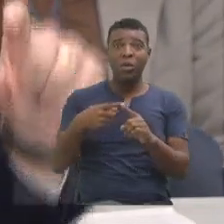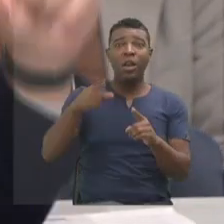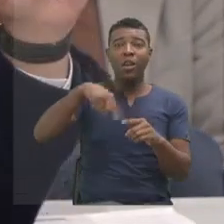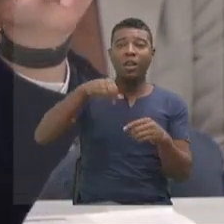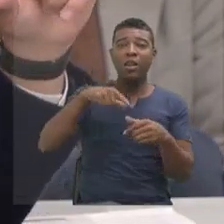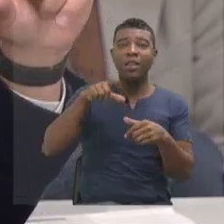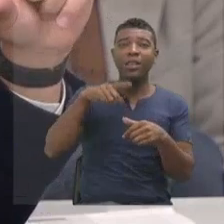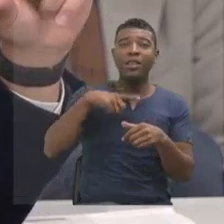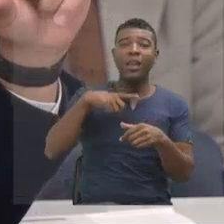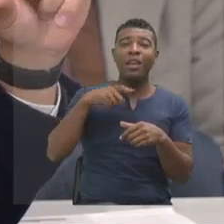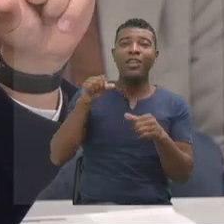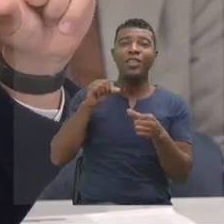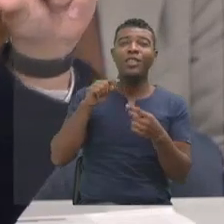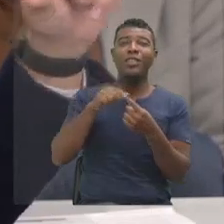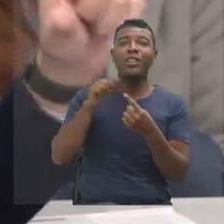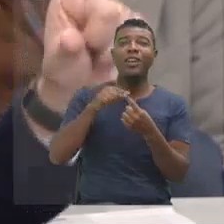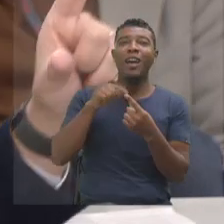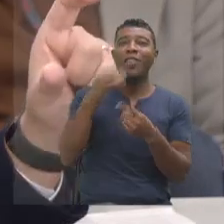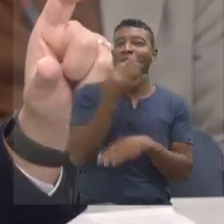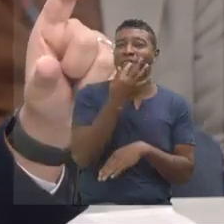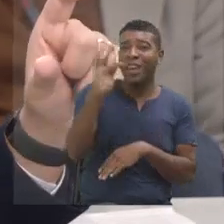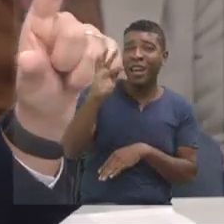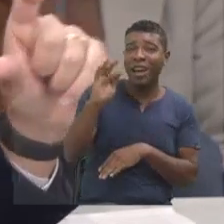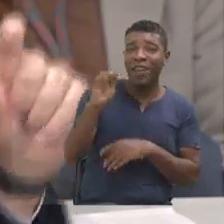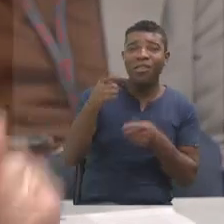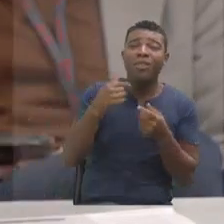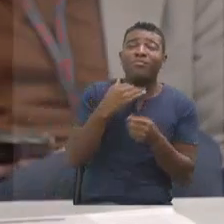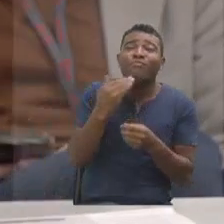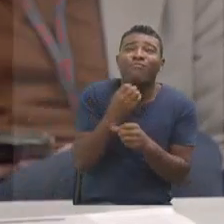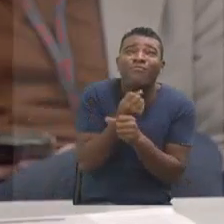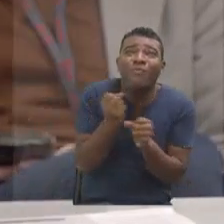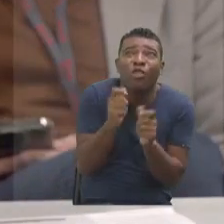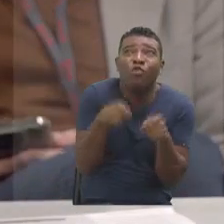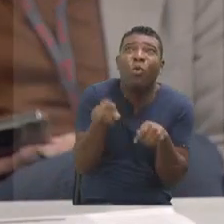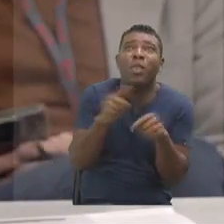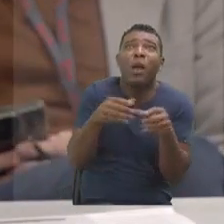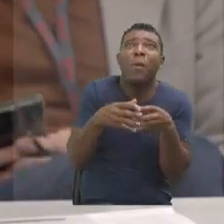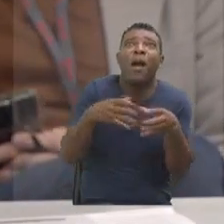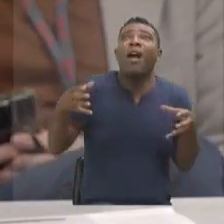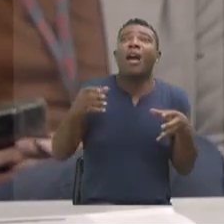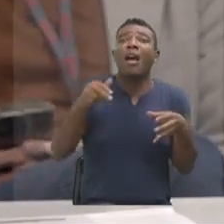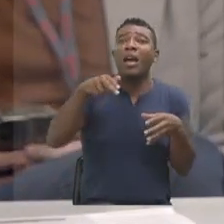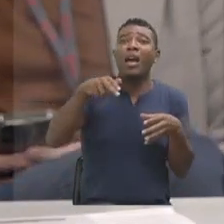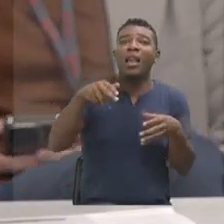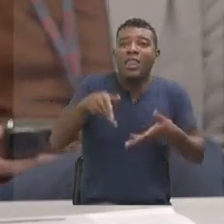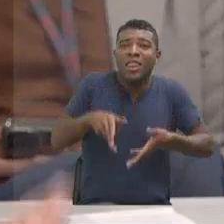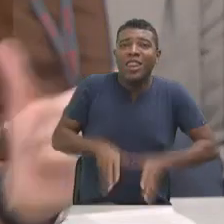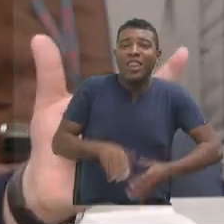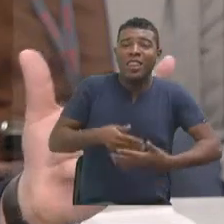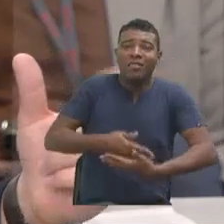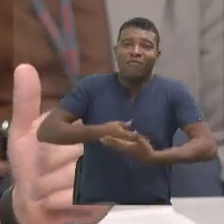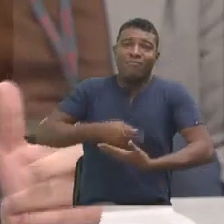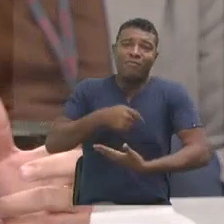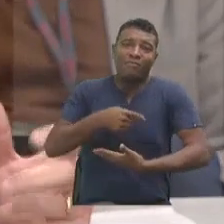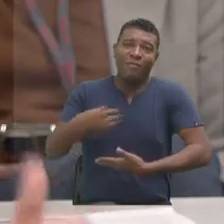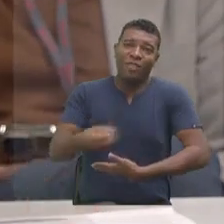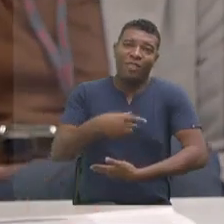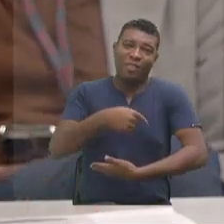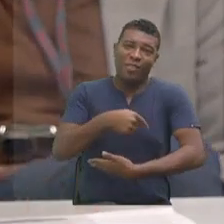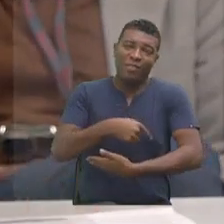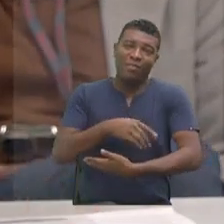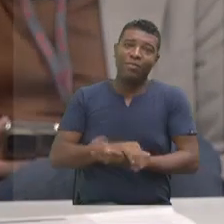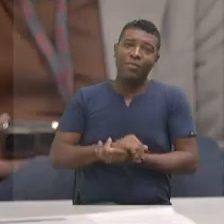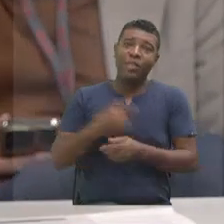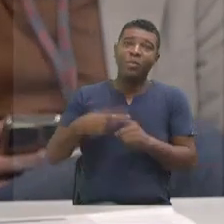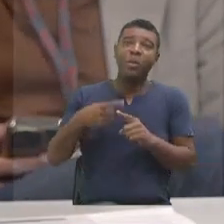Federal pouco ou pouco a se expandir de ter Neonatal mas muitas expandi de unidade de cuidar intermediário por quê Como